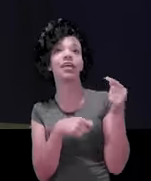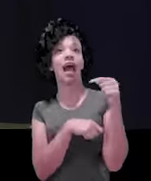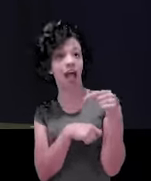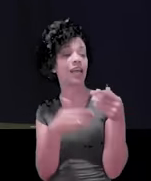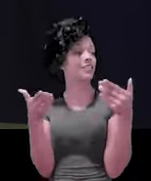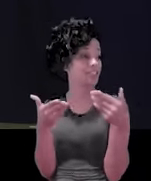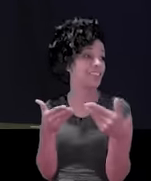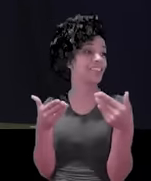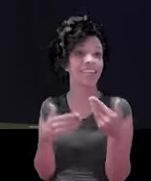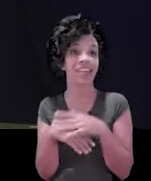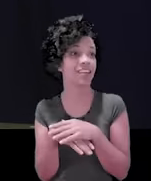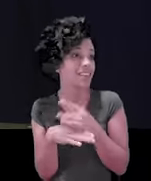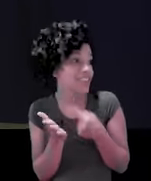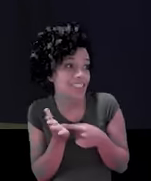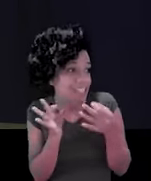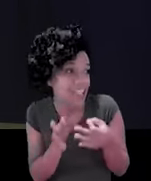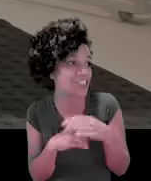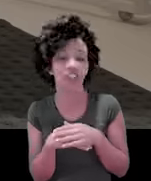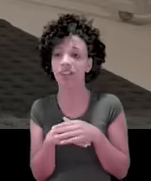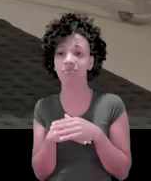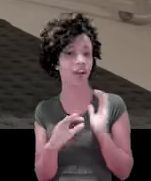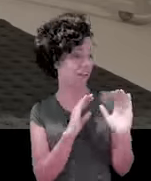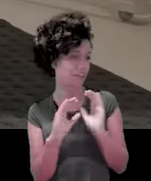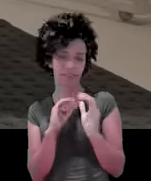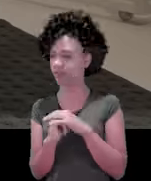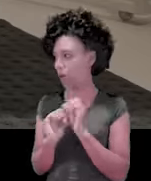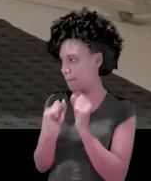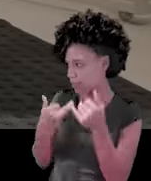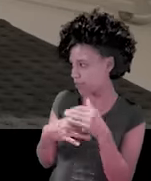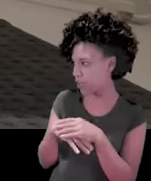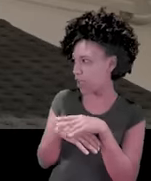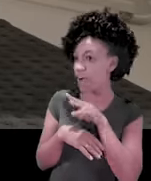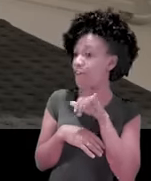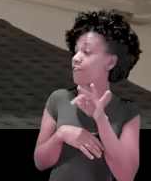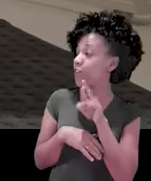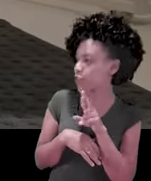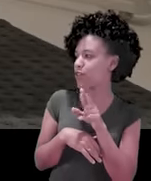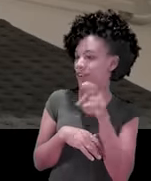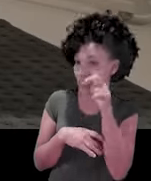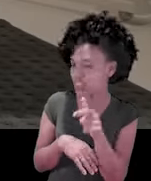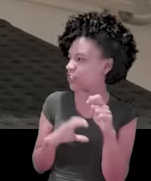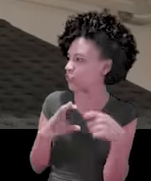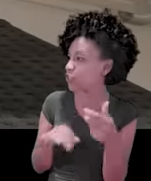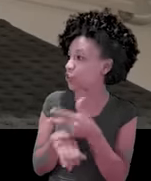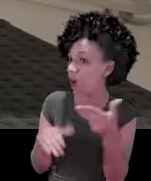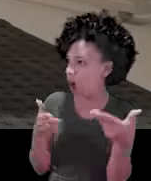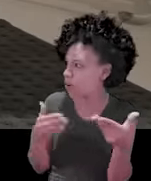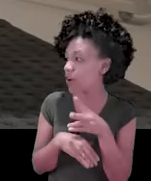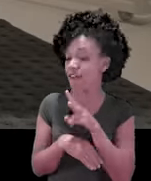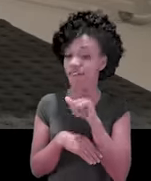preciso de você aqui não me cativa tentando a falar bagulho Vitor kley está assistindo agora esse vídeo